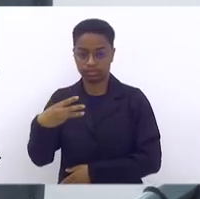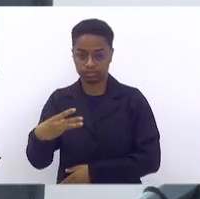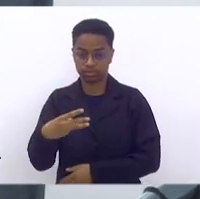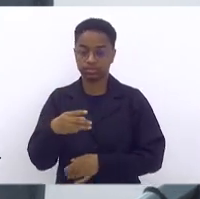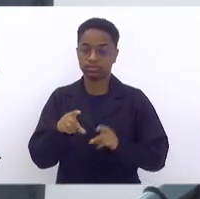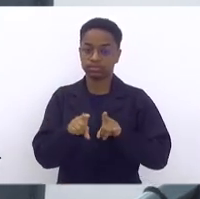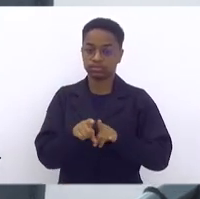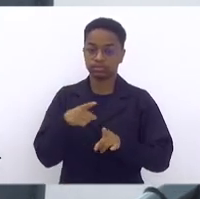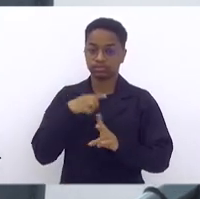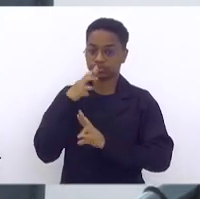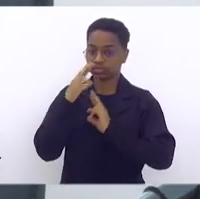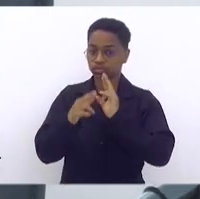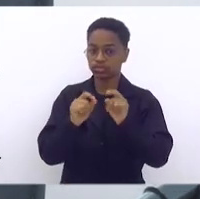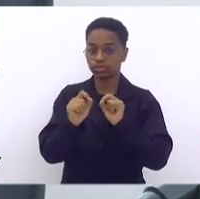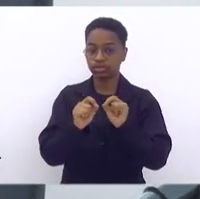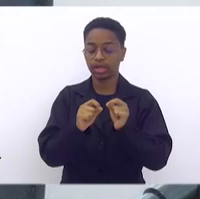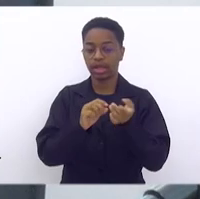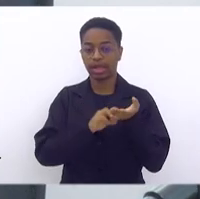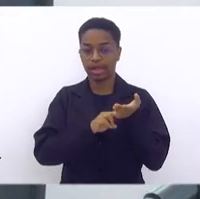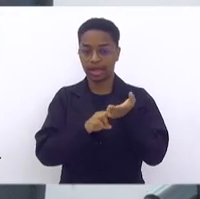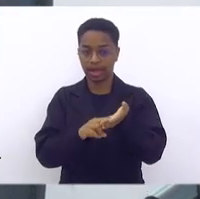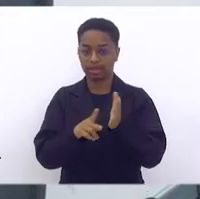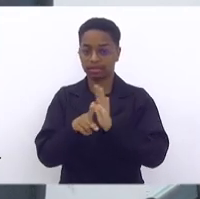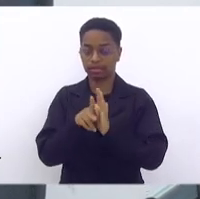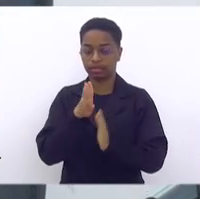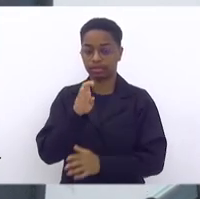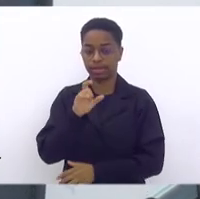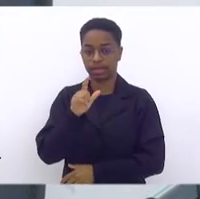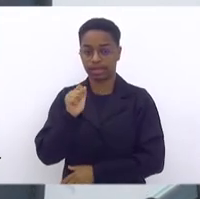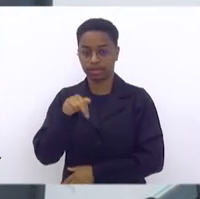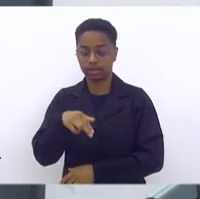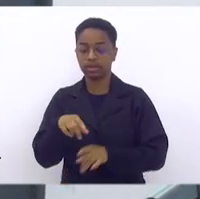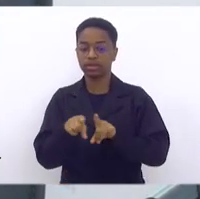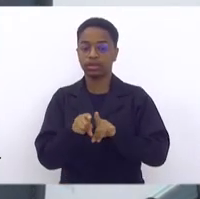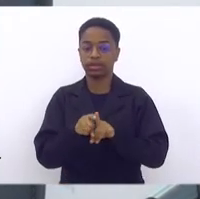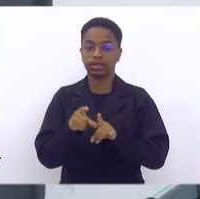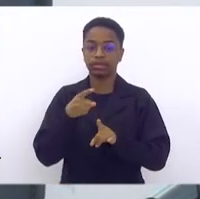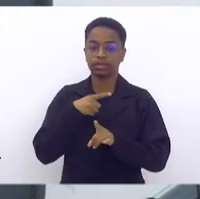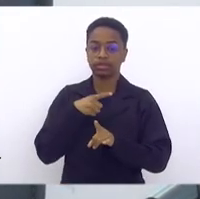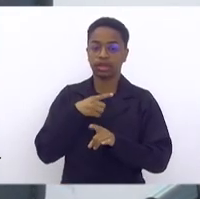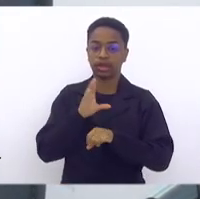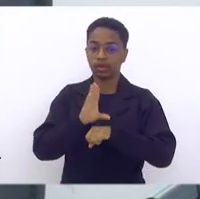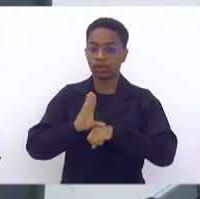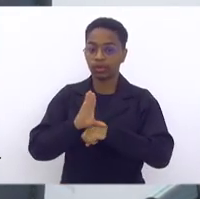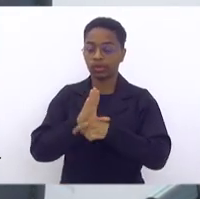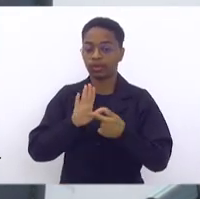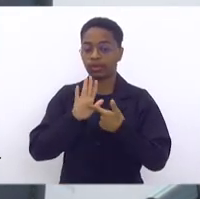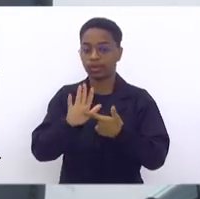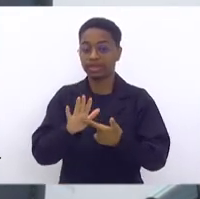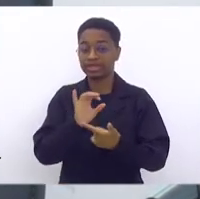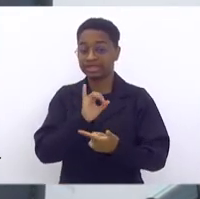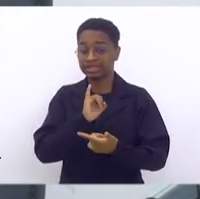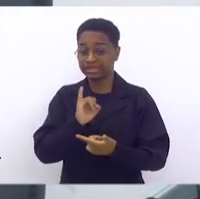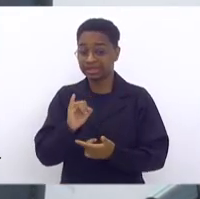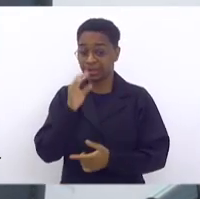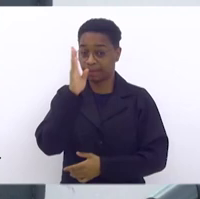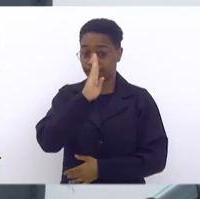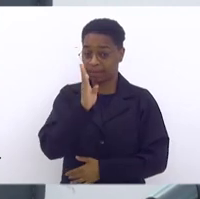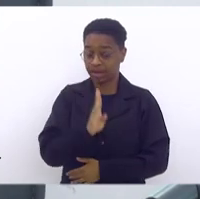1993, resultou da Carta de Belém do Pará, e há uma previsão constitucional que diz que toda vez que o